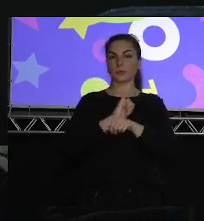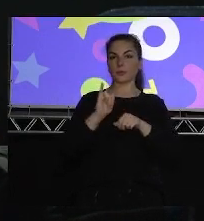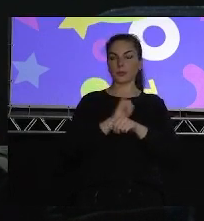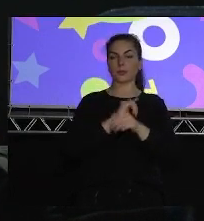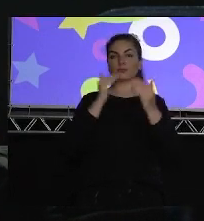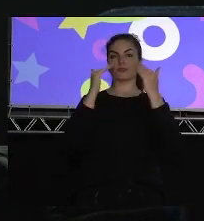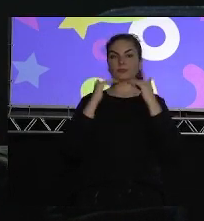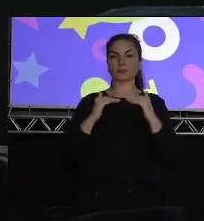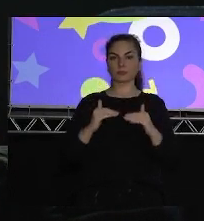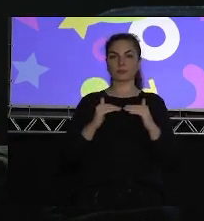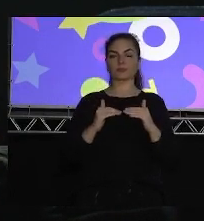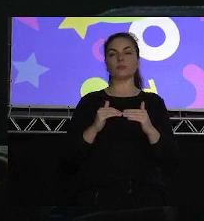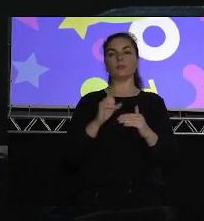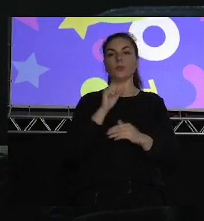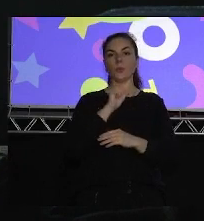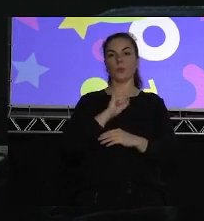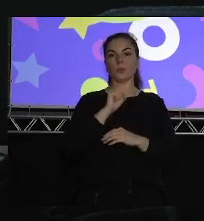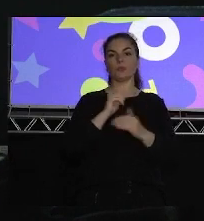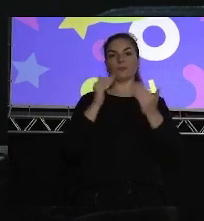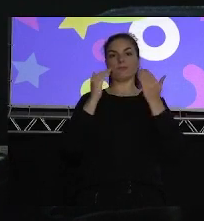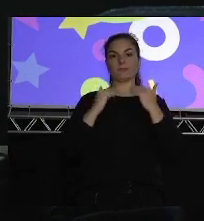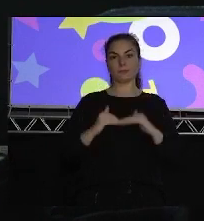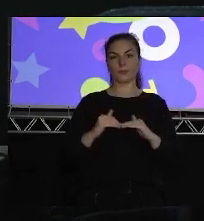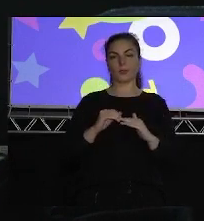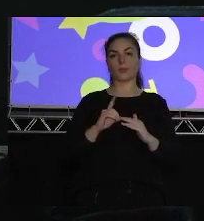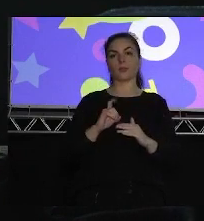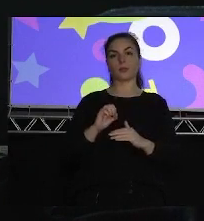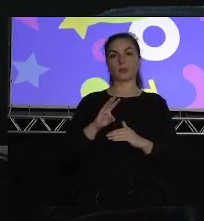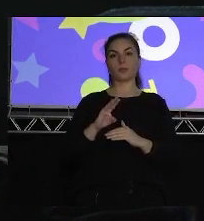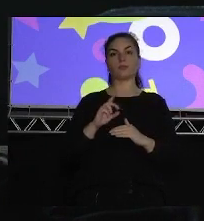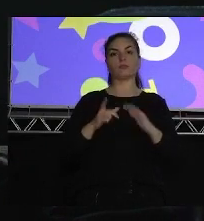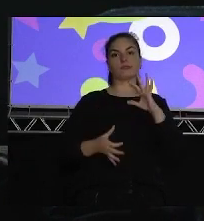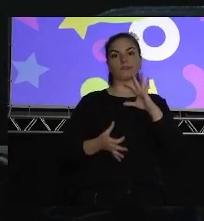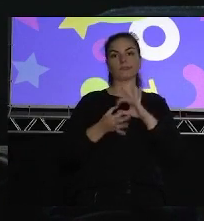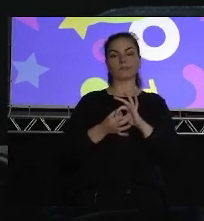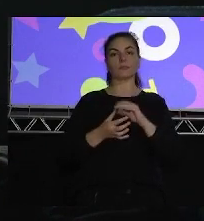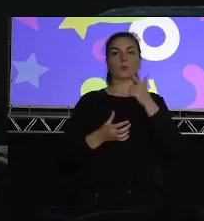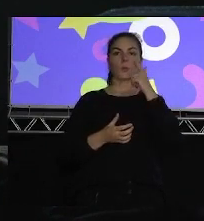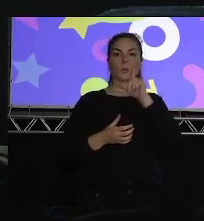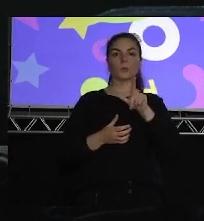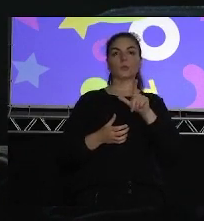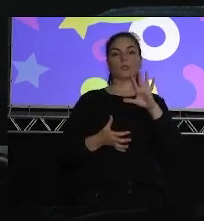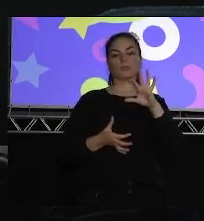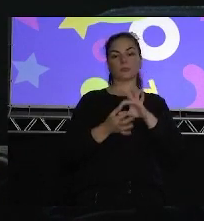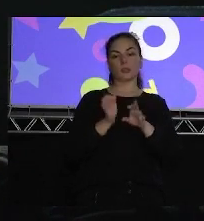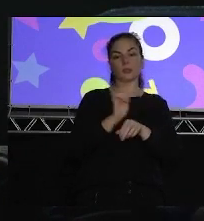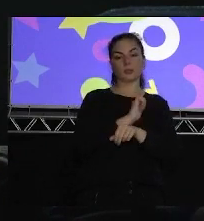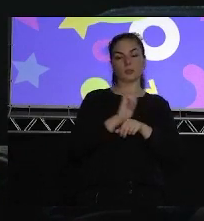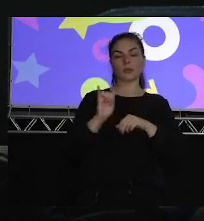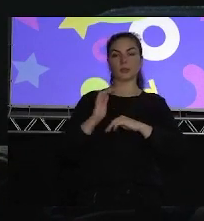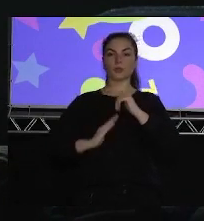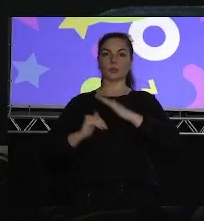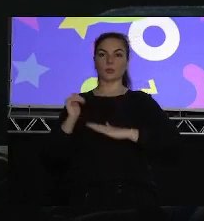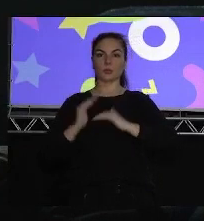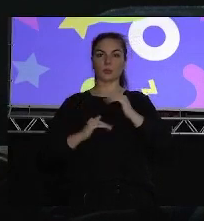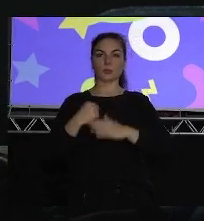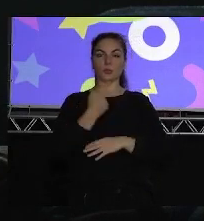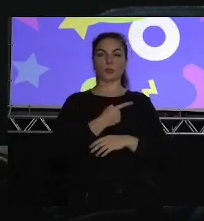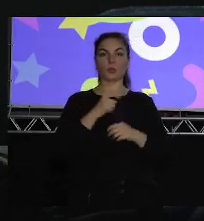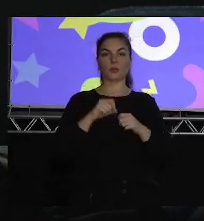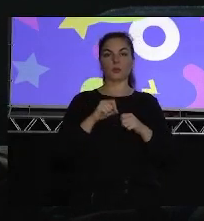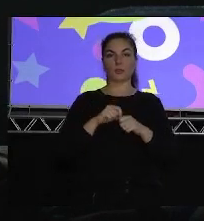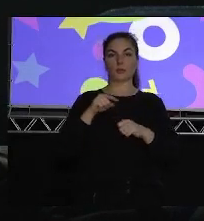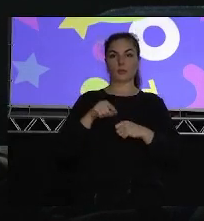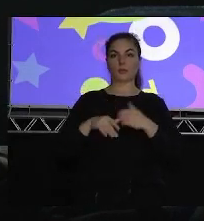uma etapa de upstream, uma etapa de downstream, para poder conectar a estratégia com a execução. É isso que a gente faz dentro desse processo.